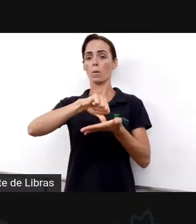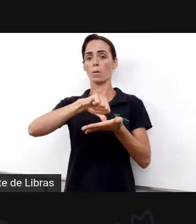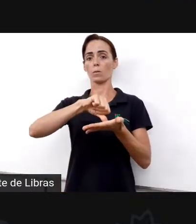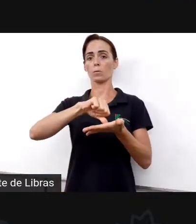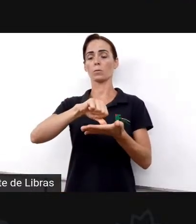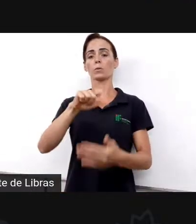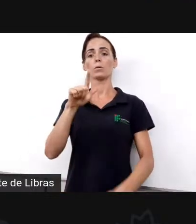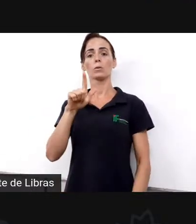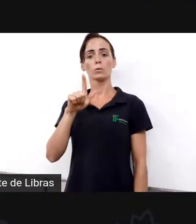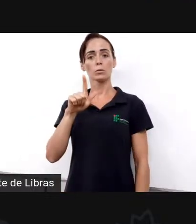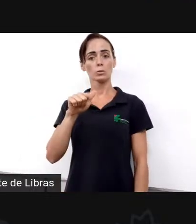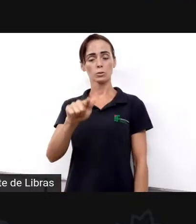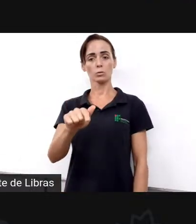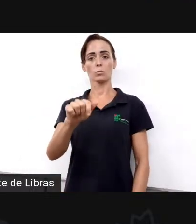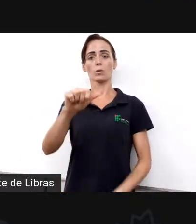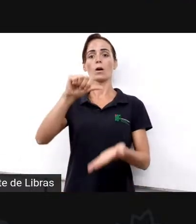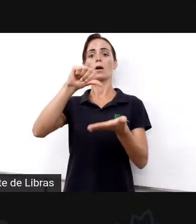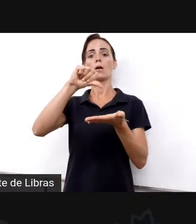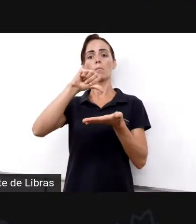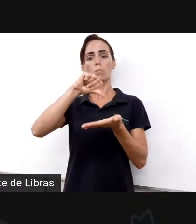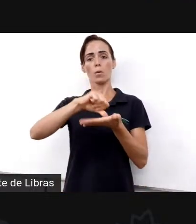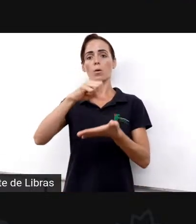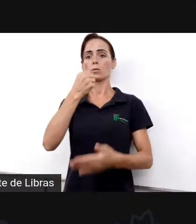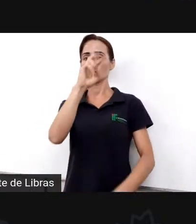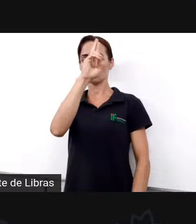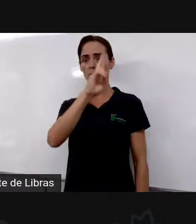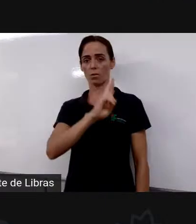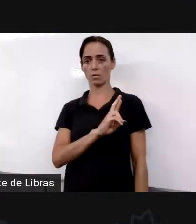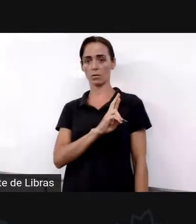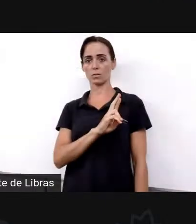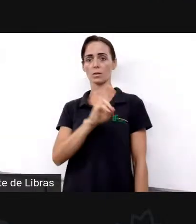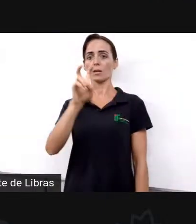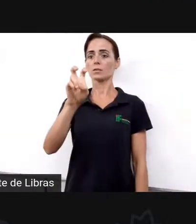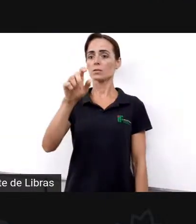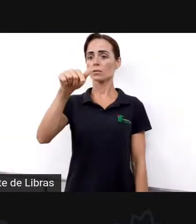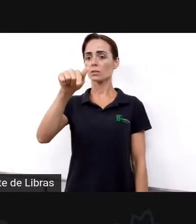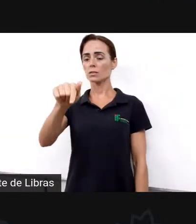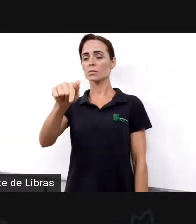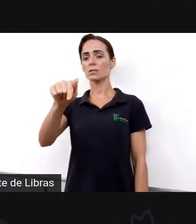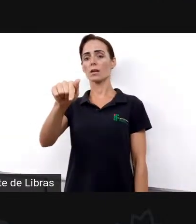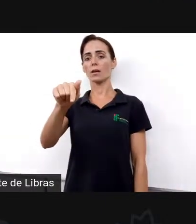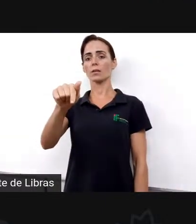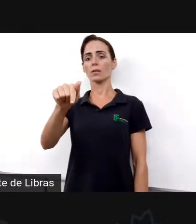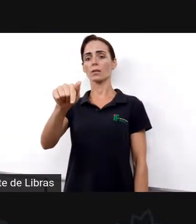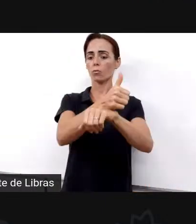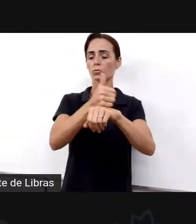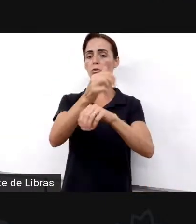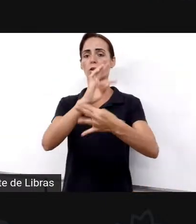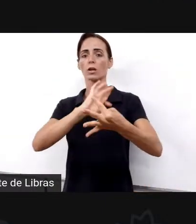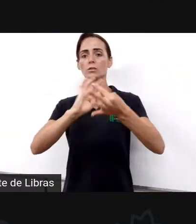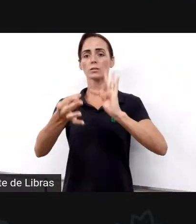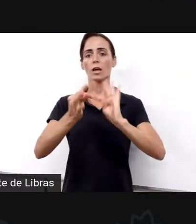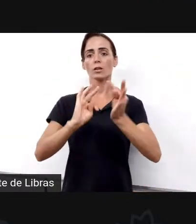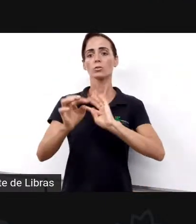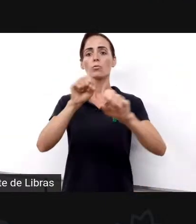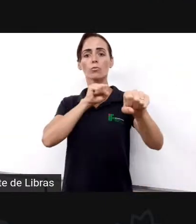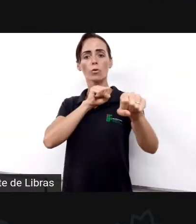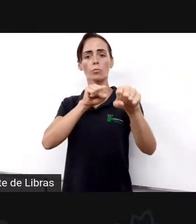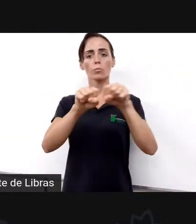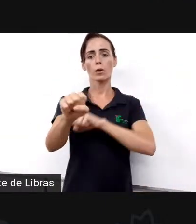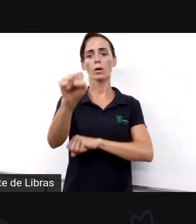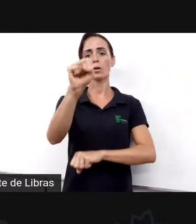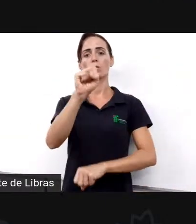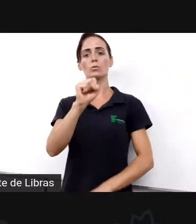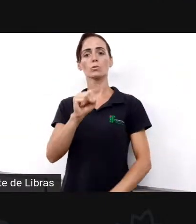de Santa Rosa. São 57 técnicos formados por nossos professores do Instituto